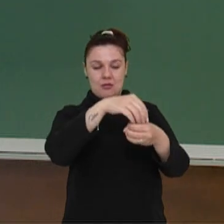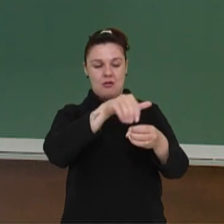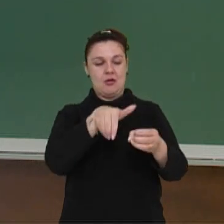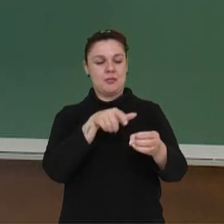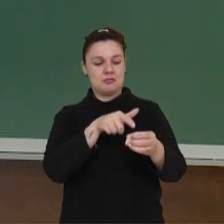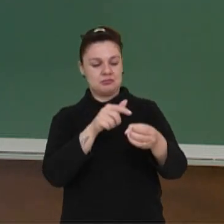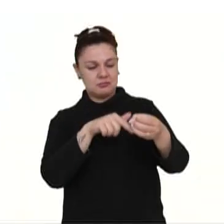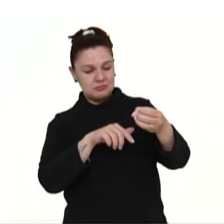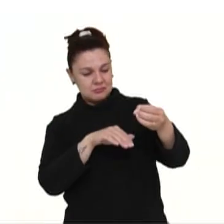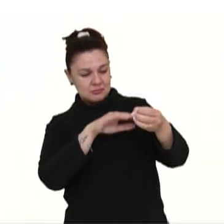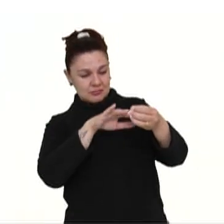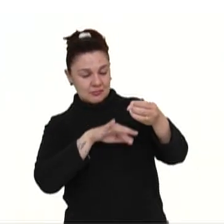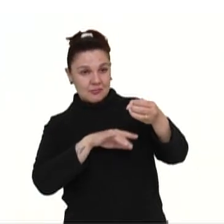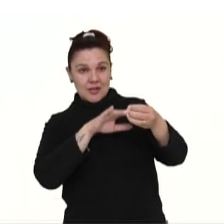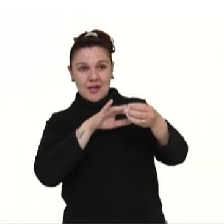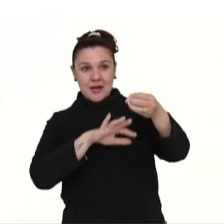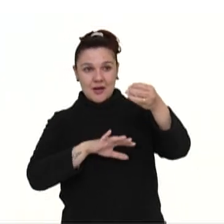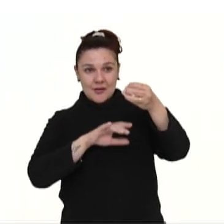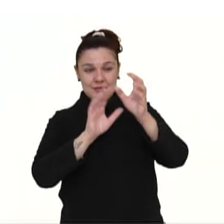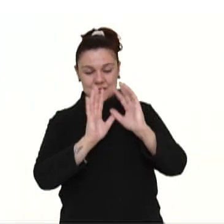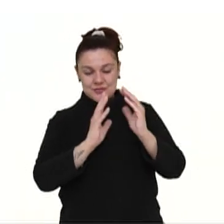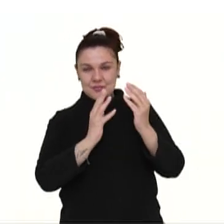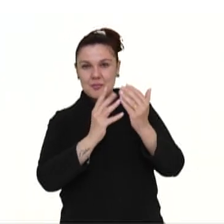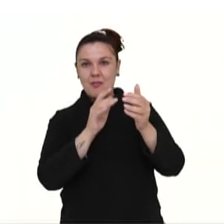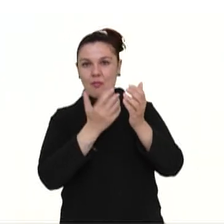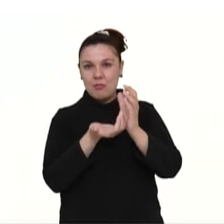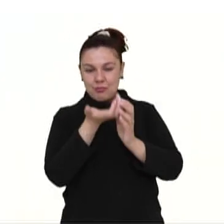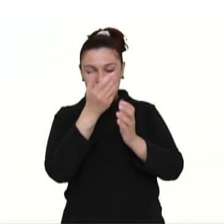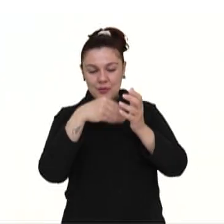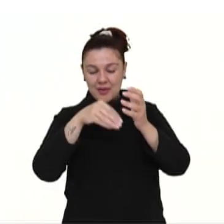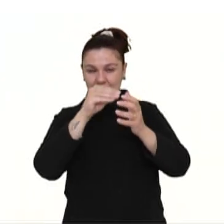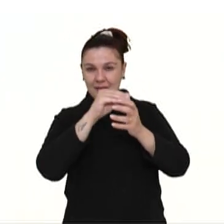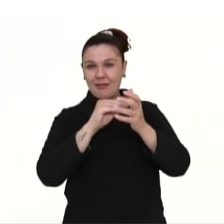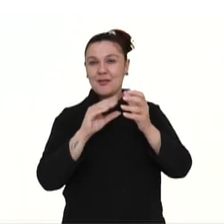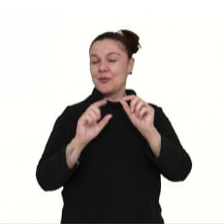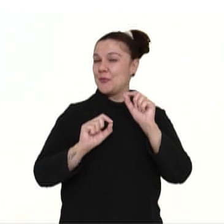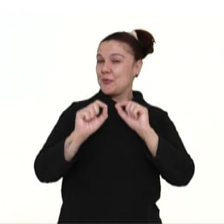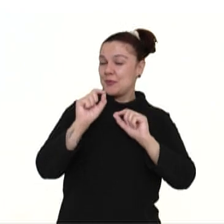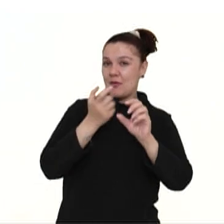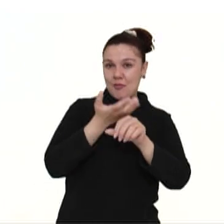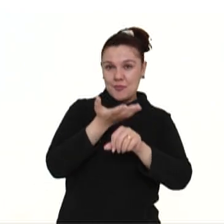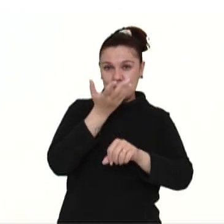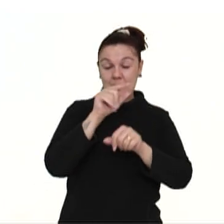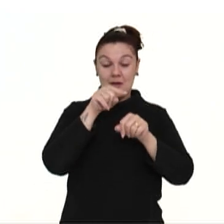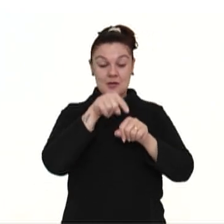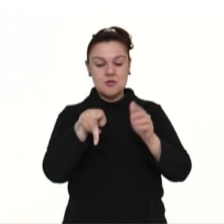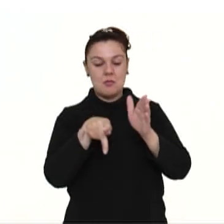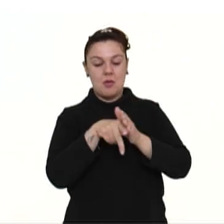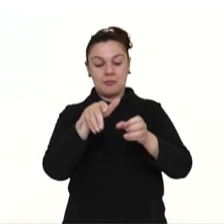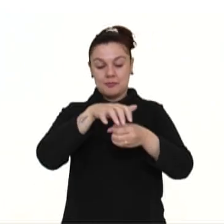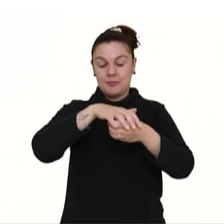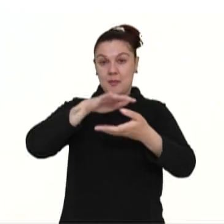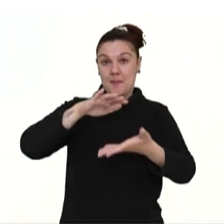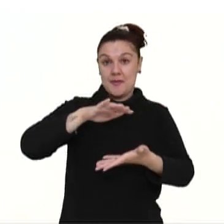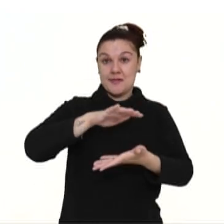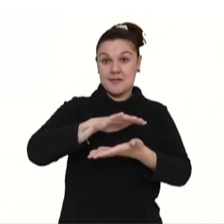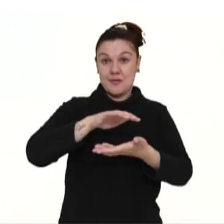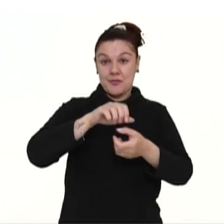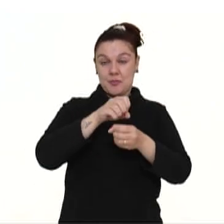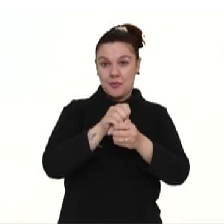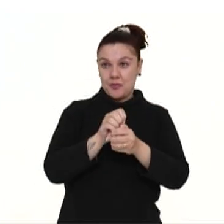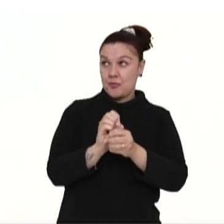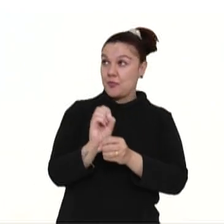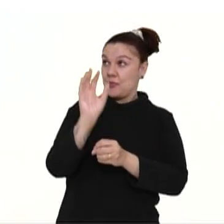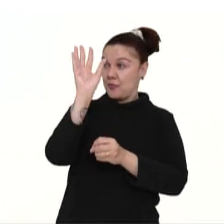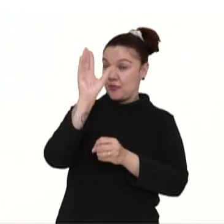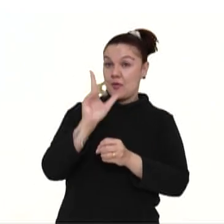você observa que tem um pouquinho de vapor ali dentro. O que acontece? Uma alteração na pressão e depois a saída de